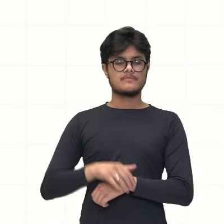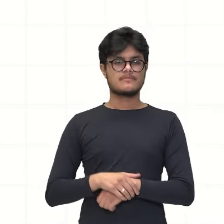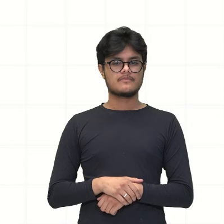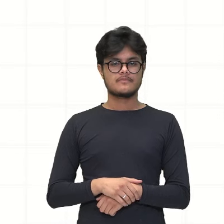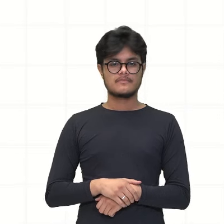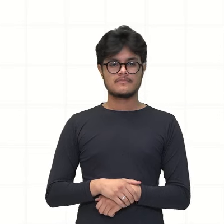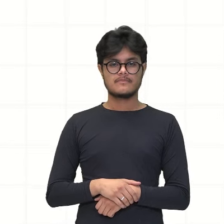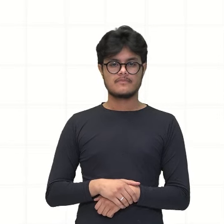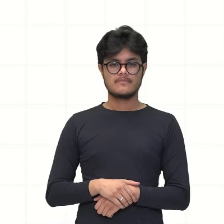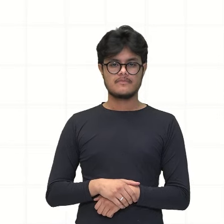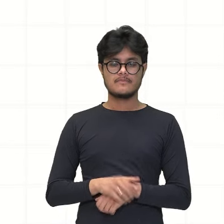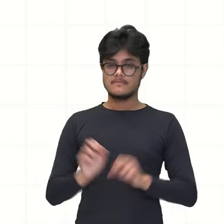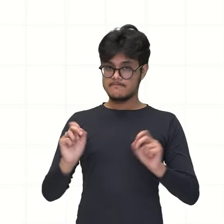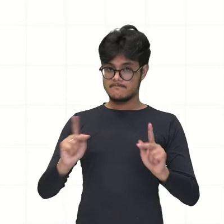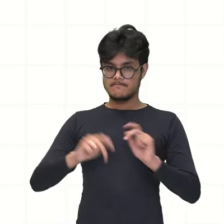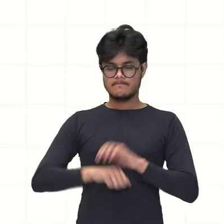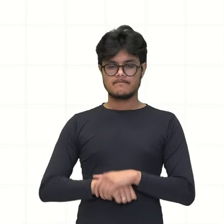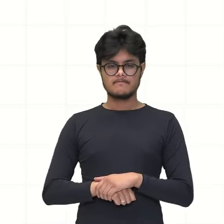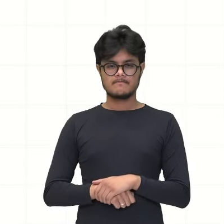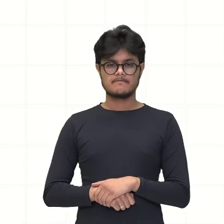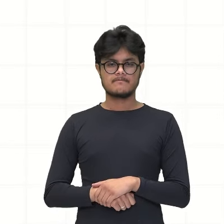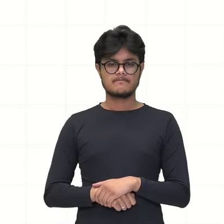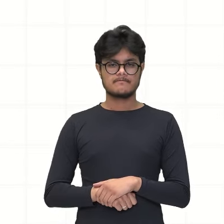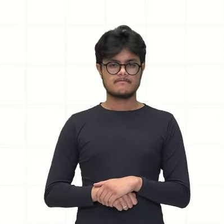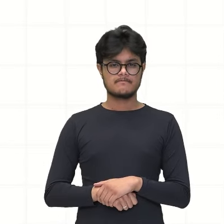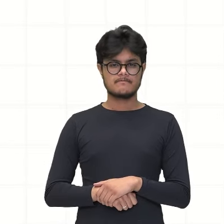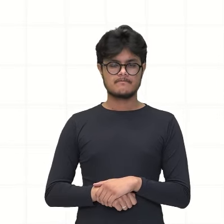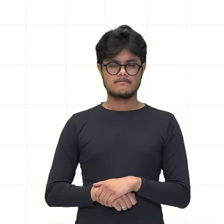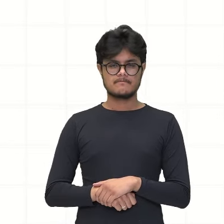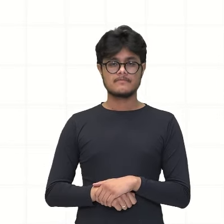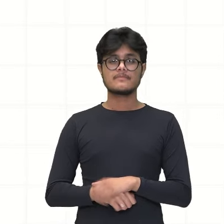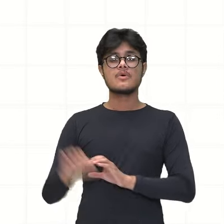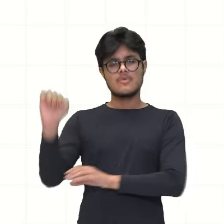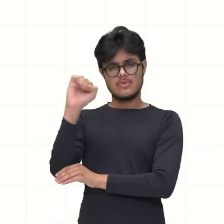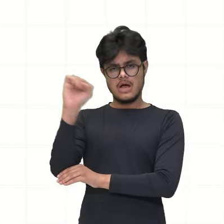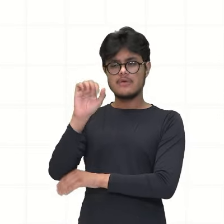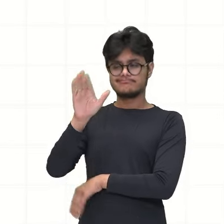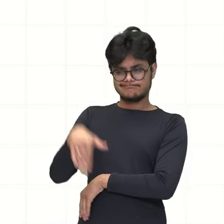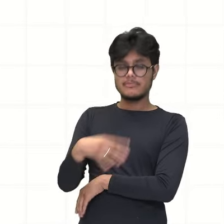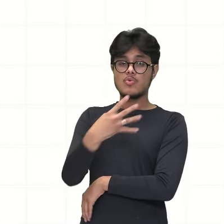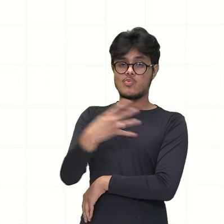4.480. Ok? Então, o carro vai perder esse valor.